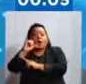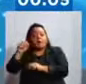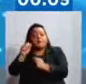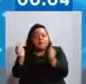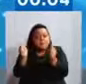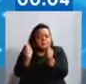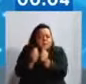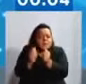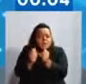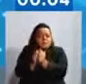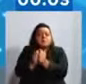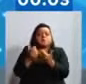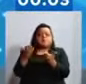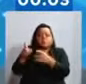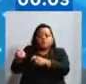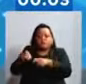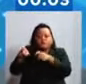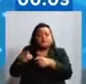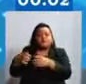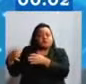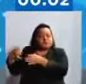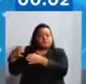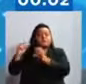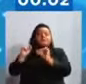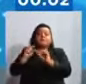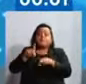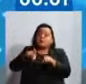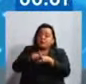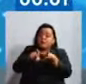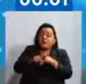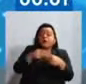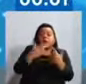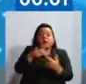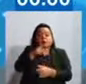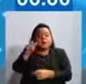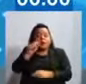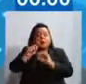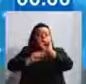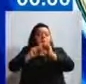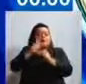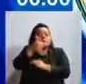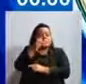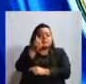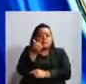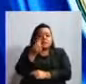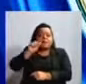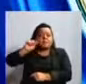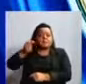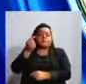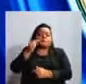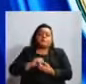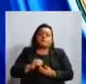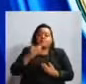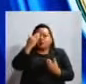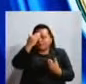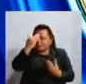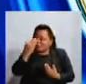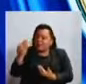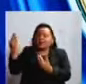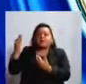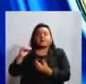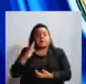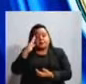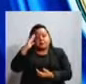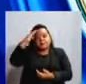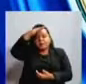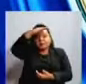produtores. Além disso, nós vamos aumentar o PAA para R 16 mil a partir do próximo ano. Obrigada, candidato. O candidato Breno